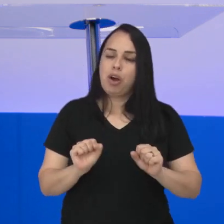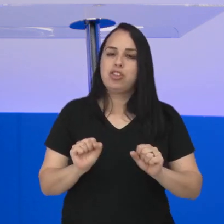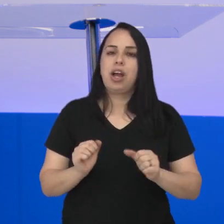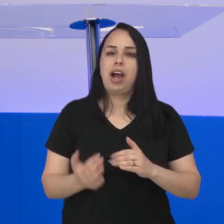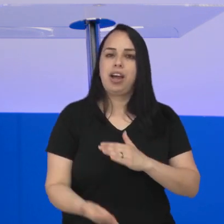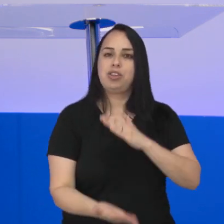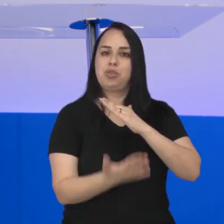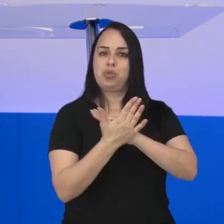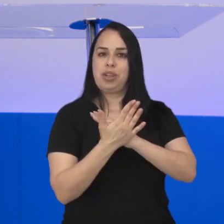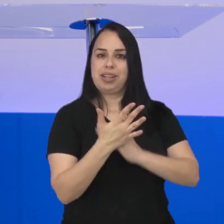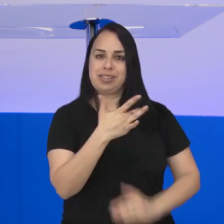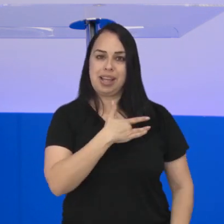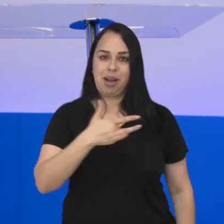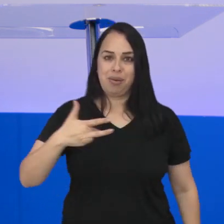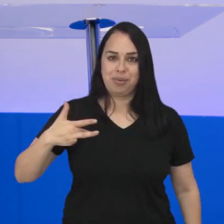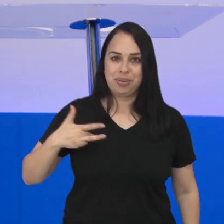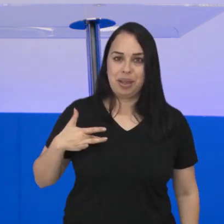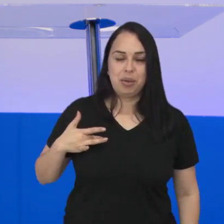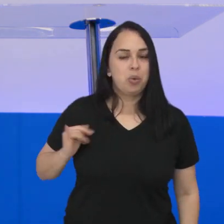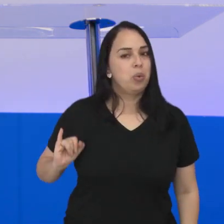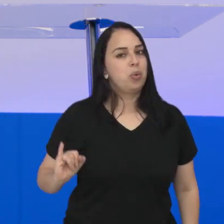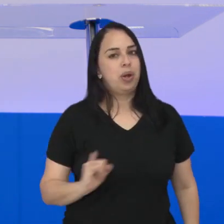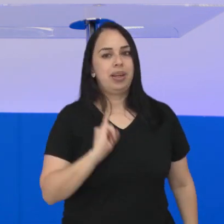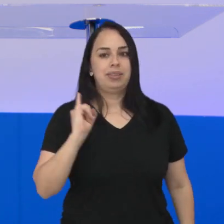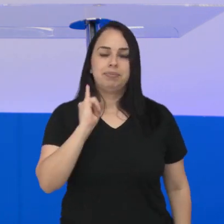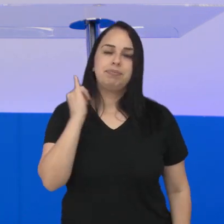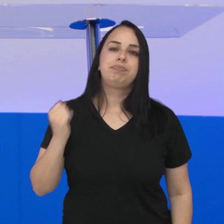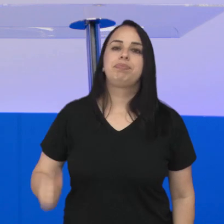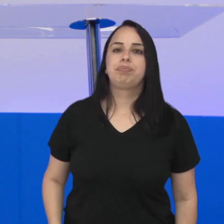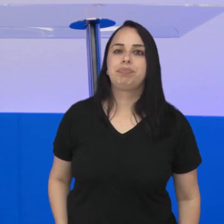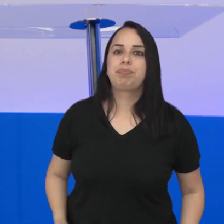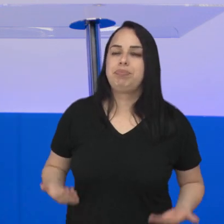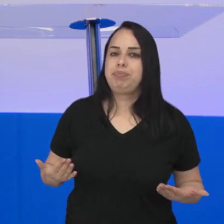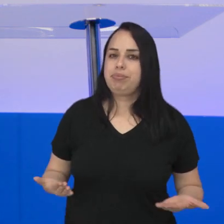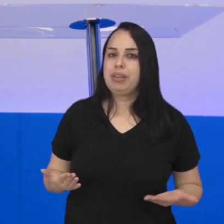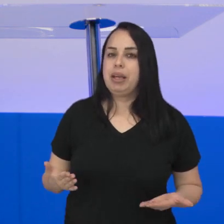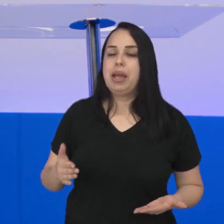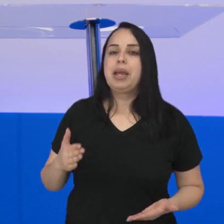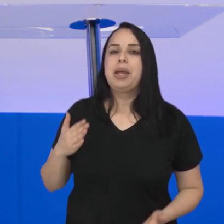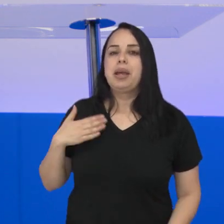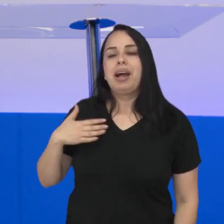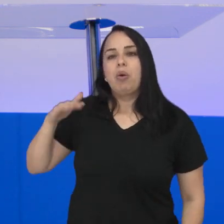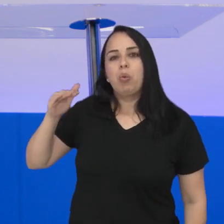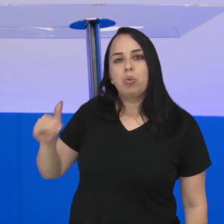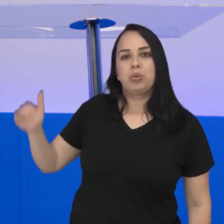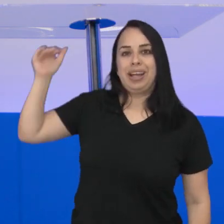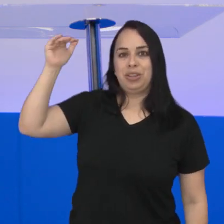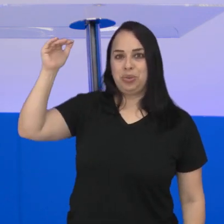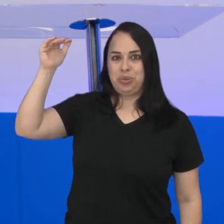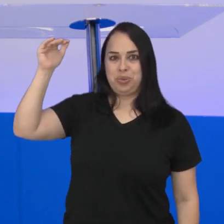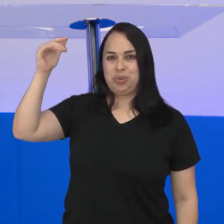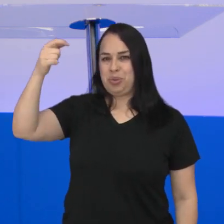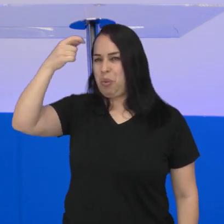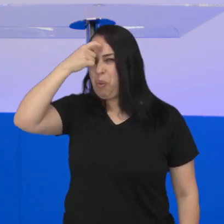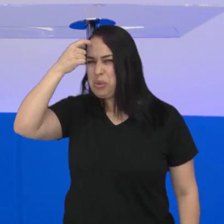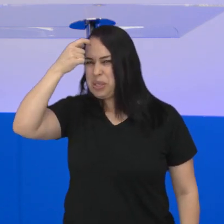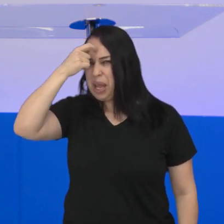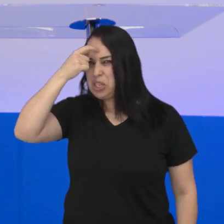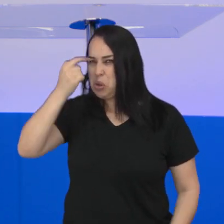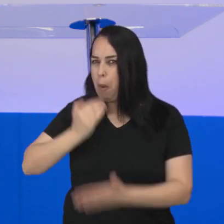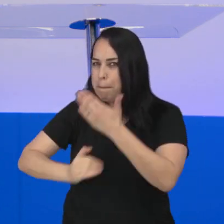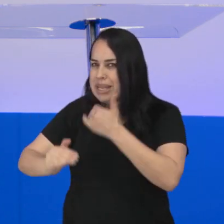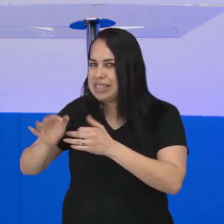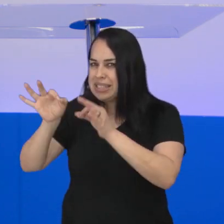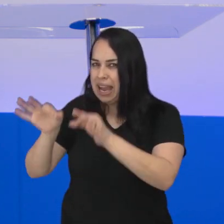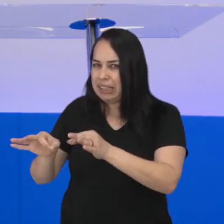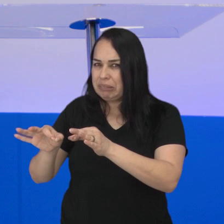hábitos podem fazer a diferença. Saúde é fundamental. Bom, mas se está difícil deixar os adultos conscientes, imagina